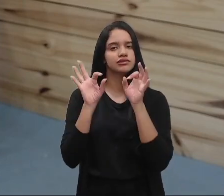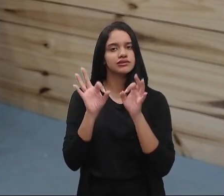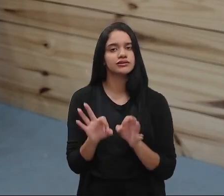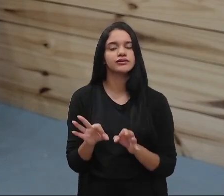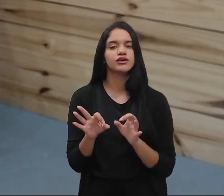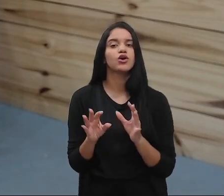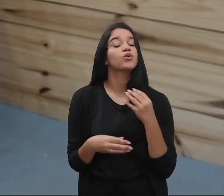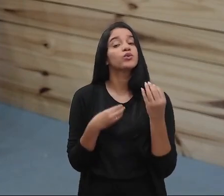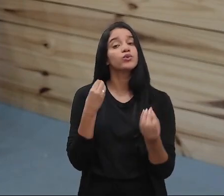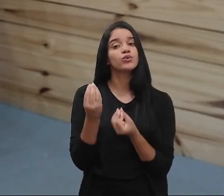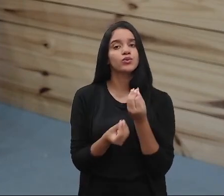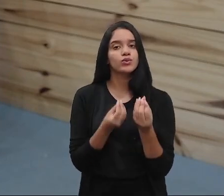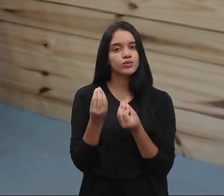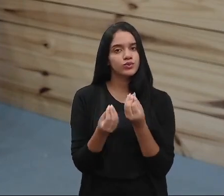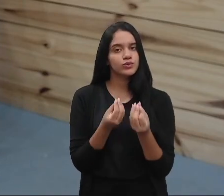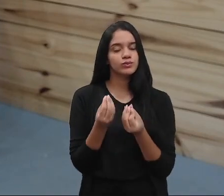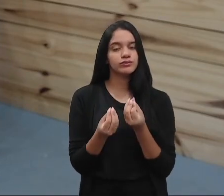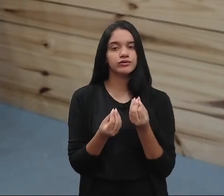não é? Como